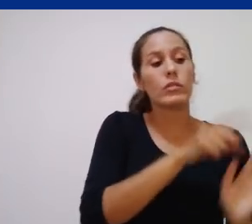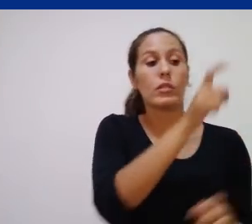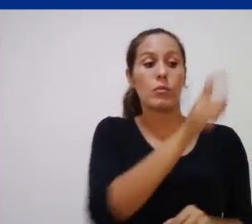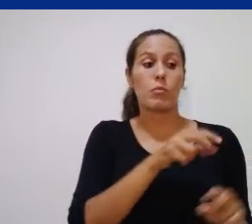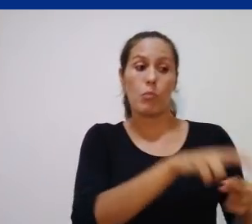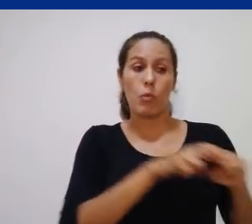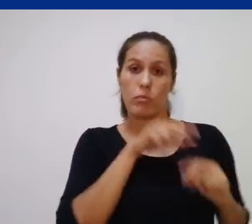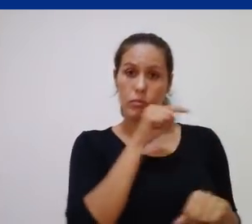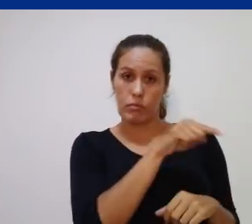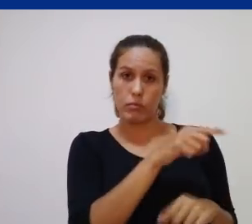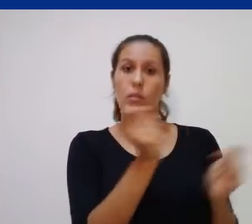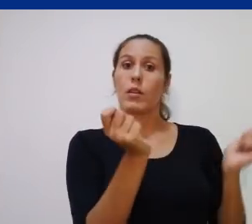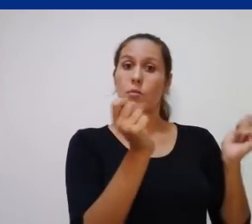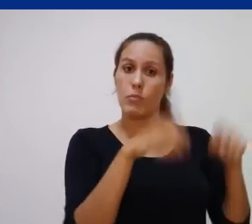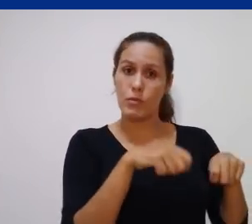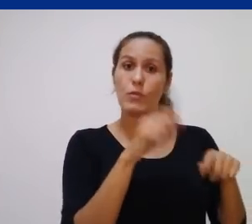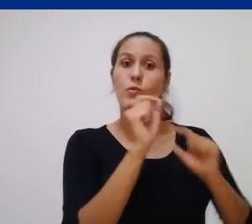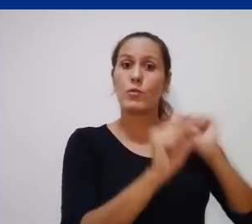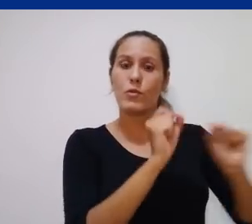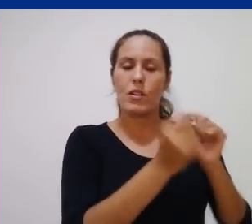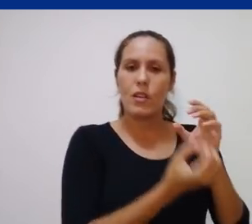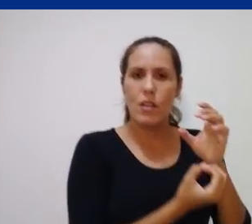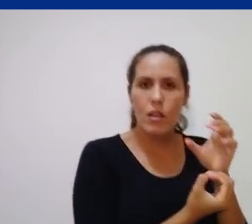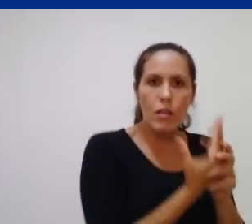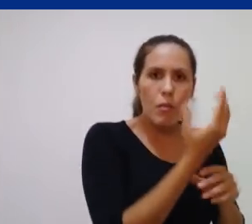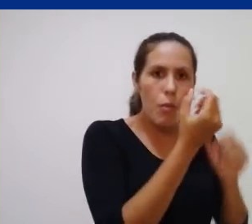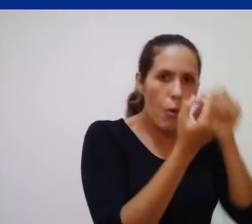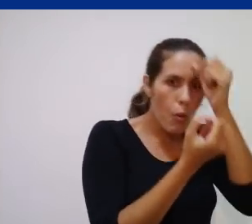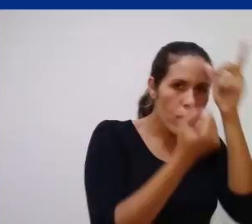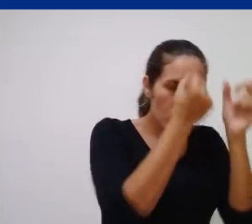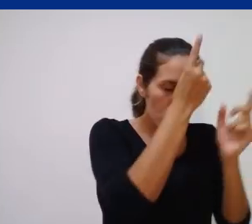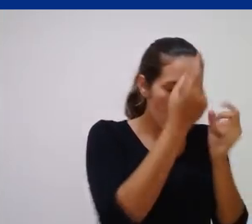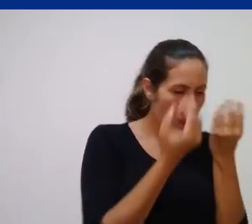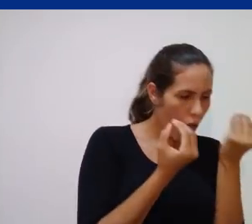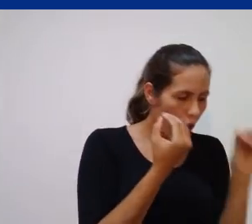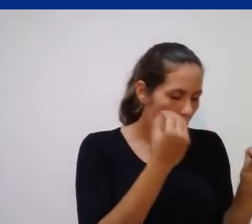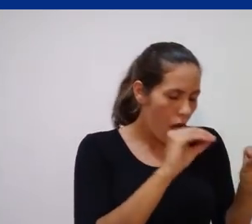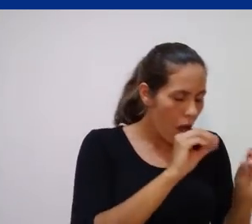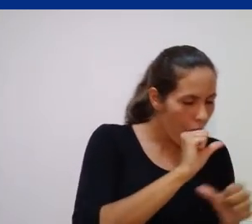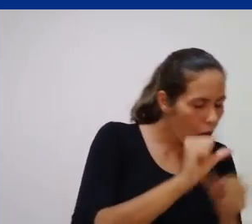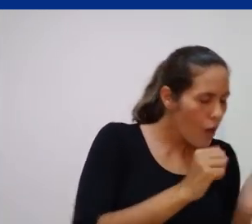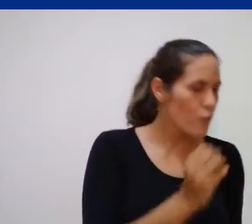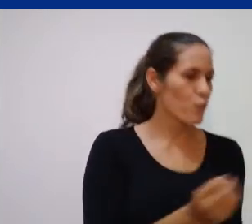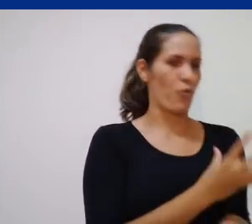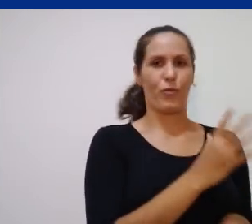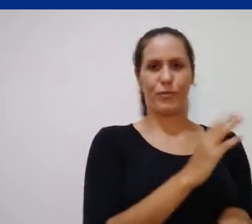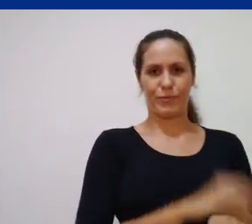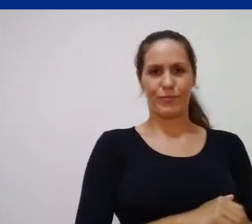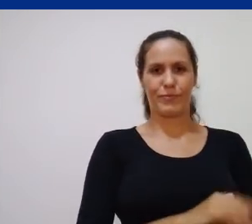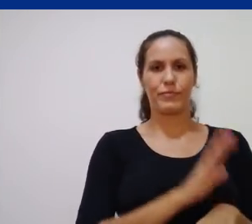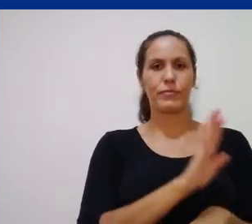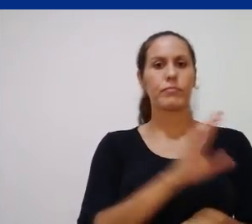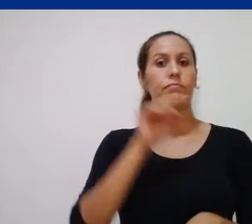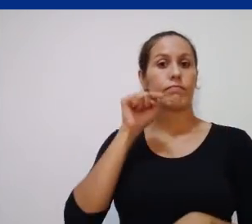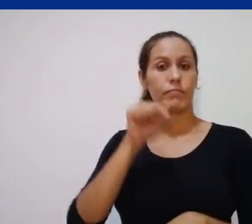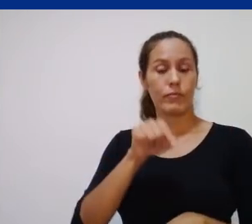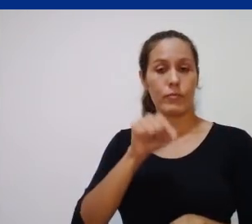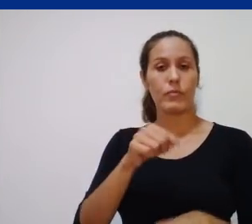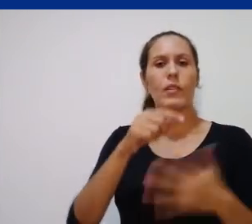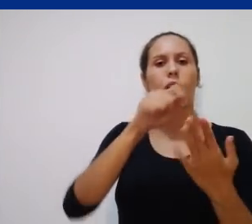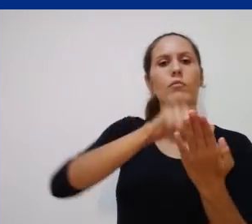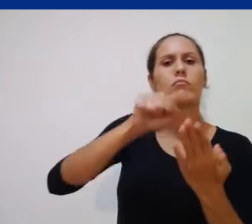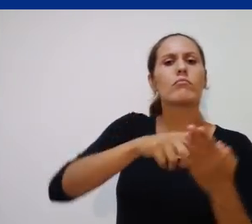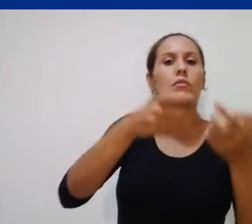novos fenômenos e formular novas ideias e hipóteses. Já a pesquisa descritiva tem o objetivo de descrever